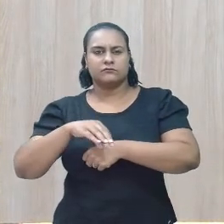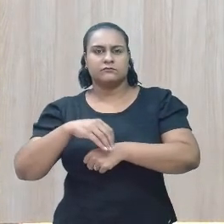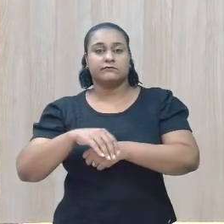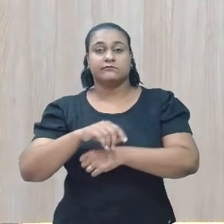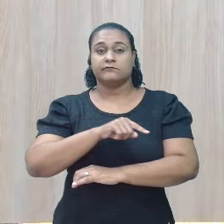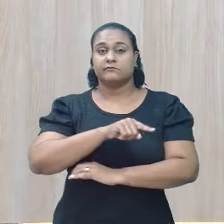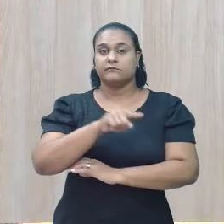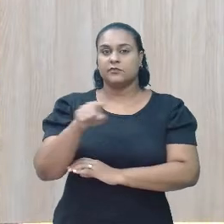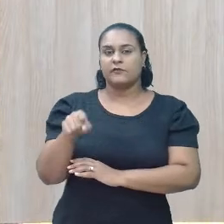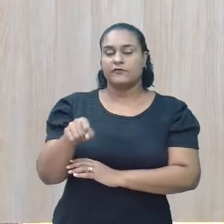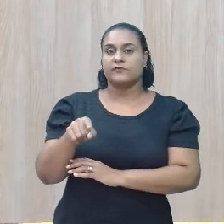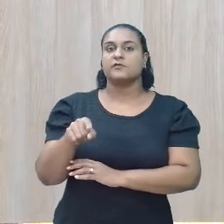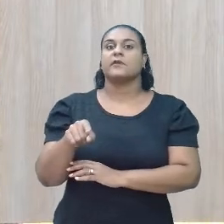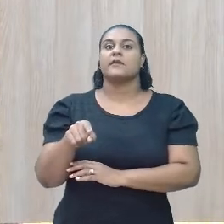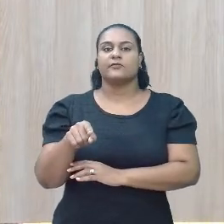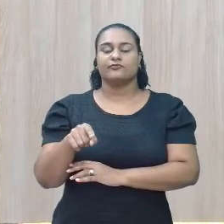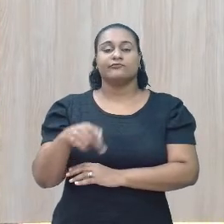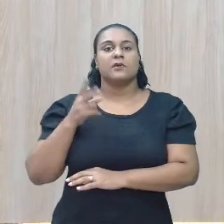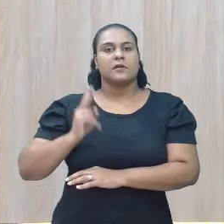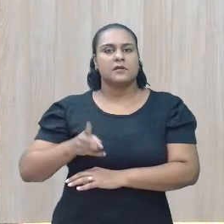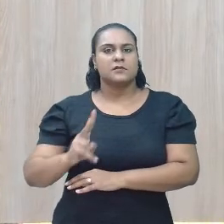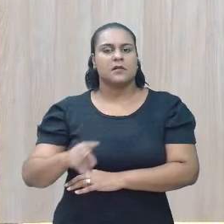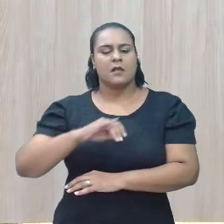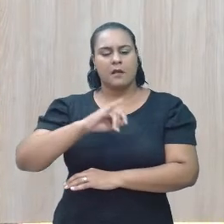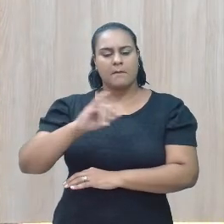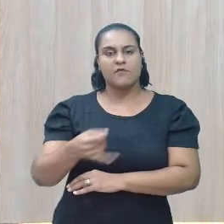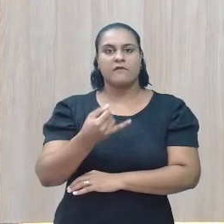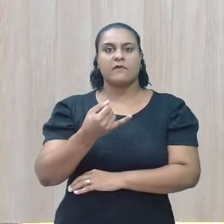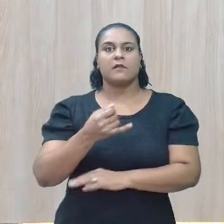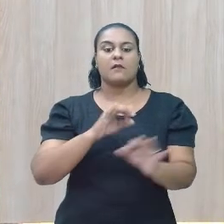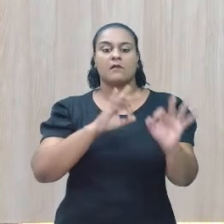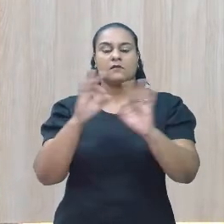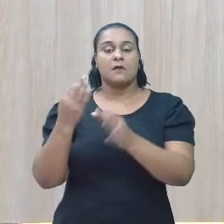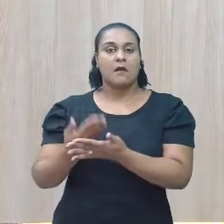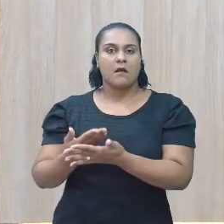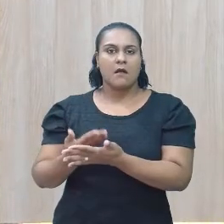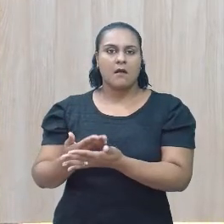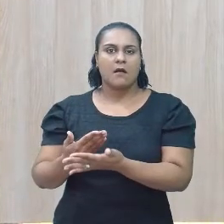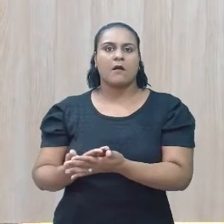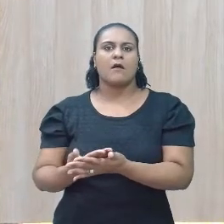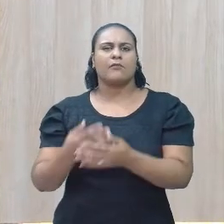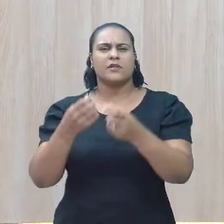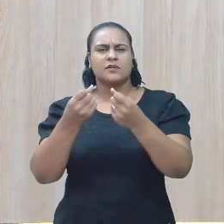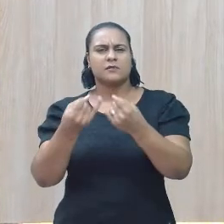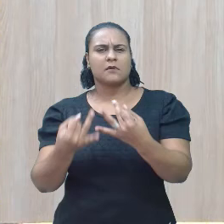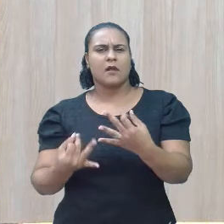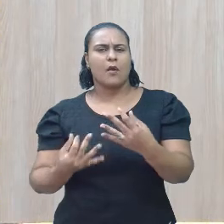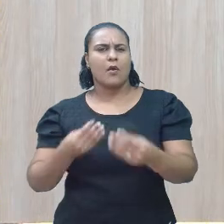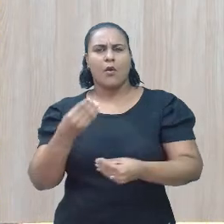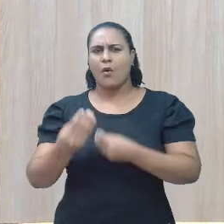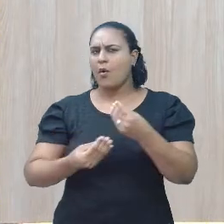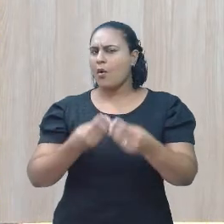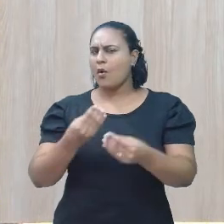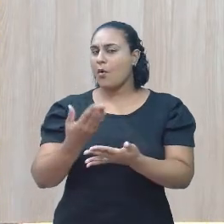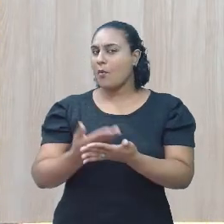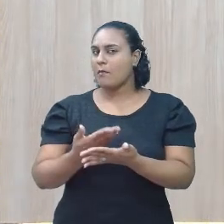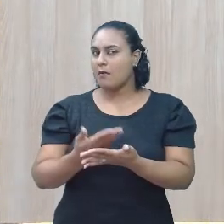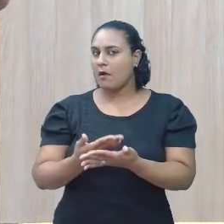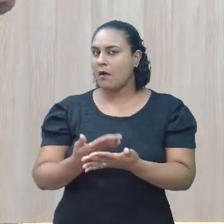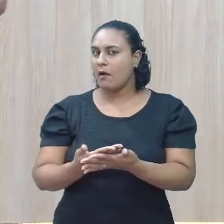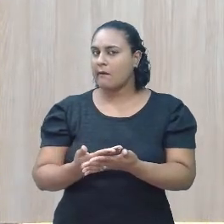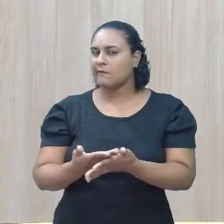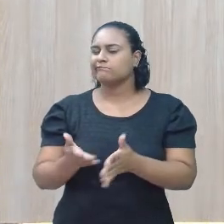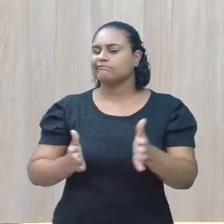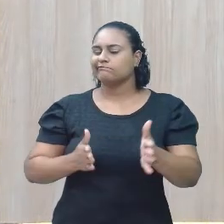você faça cada vez mais proveito das nossas aulas, tá certo? Explicar um pouco do formato da nossa aula nesse